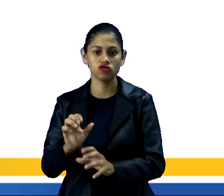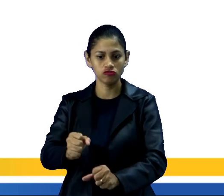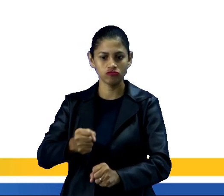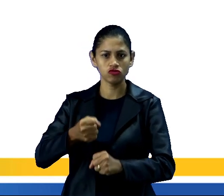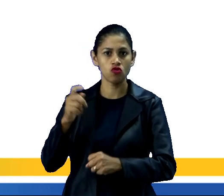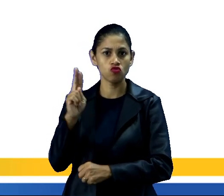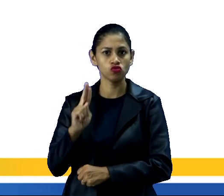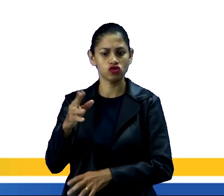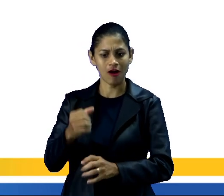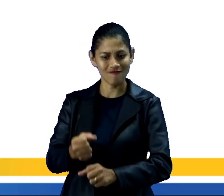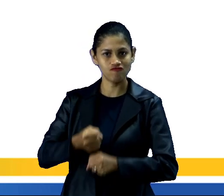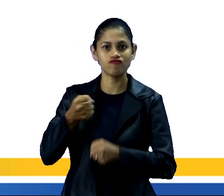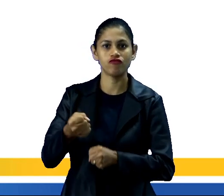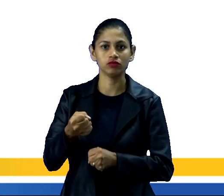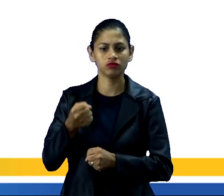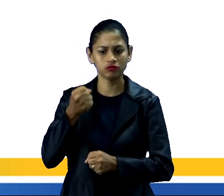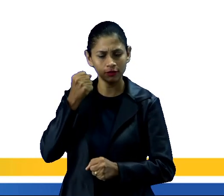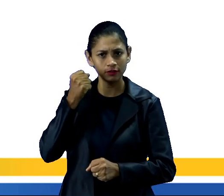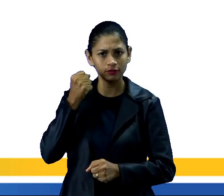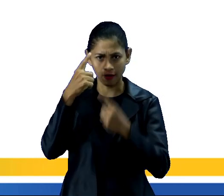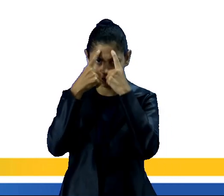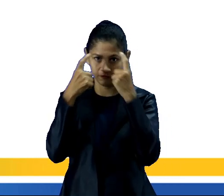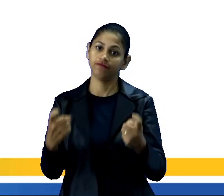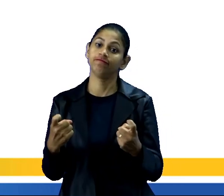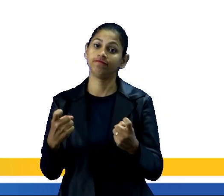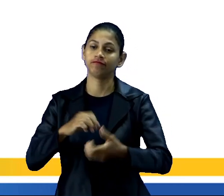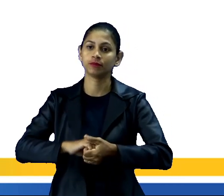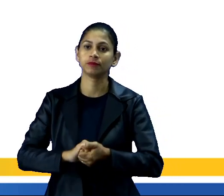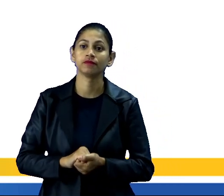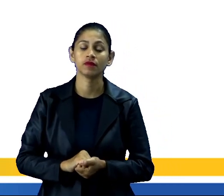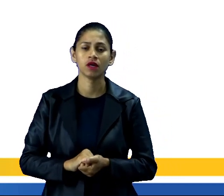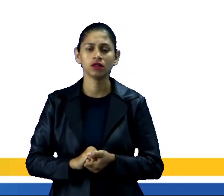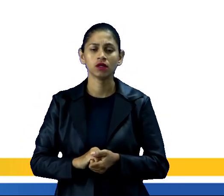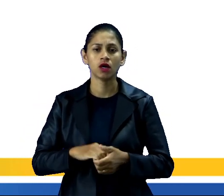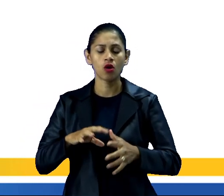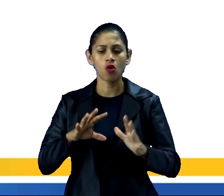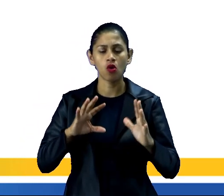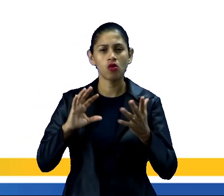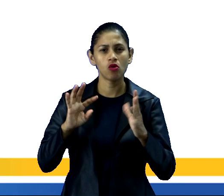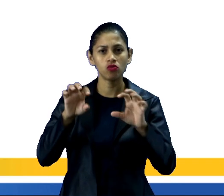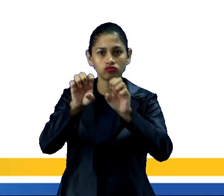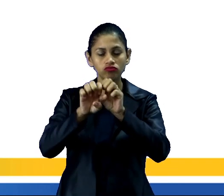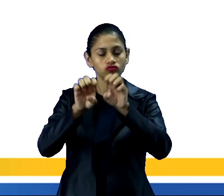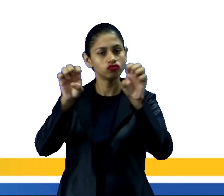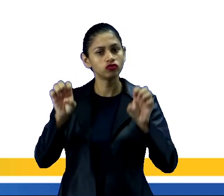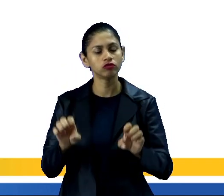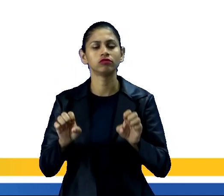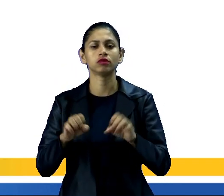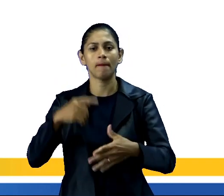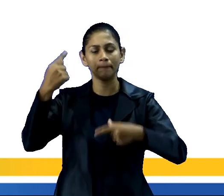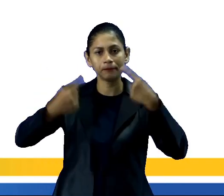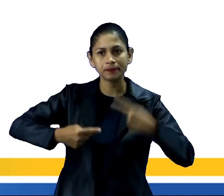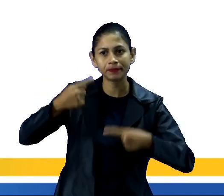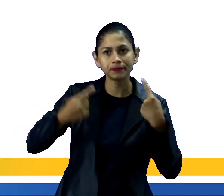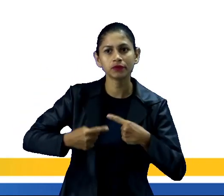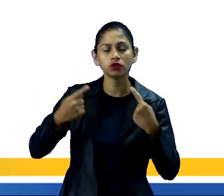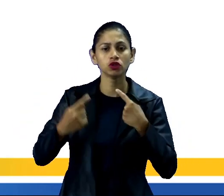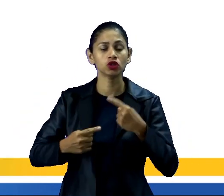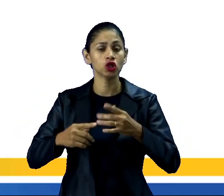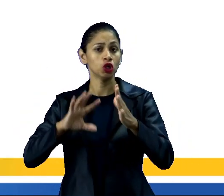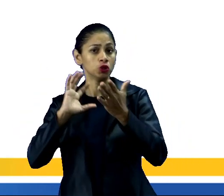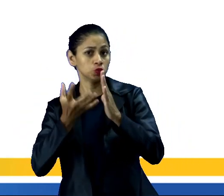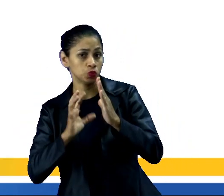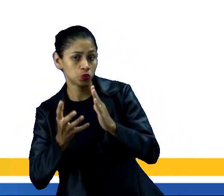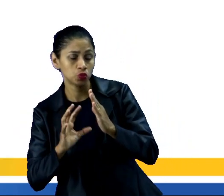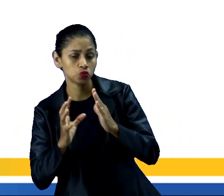Então, dito isso, né, vamos entender o conceito. Totalitarismo é um sistema político caracterizado pelo domínio absoluto de uma pessoa ou partido político